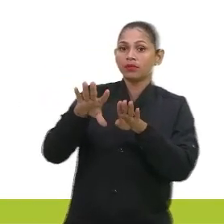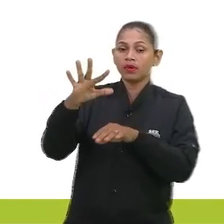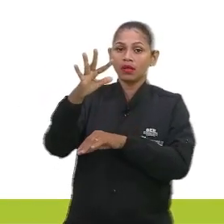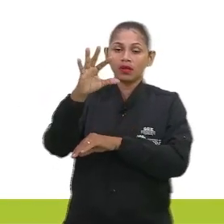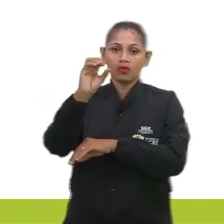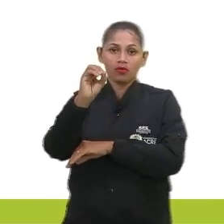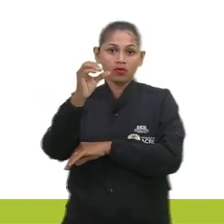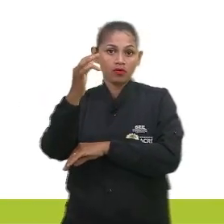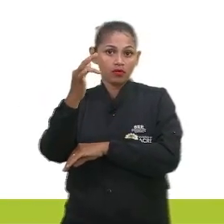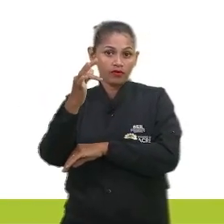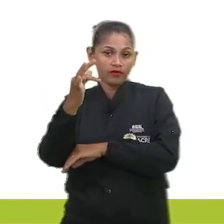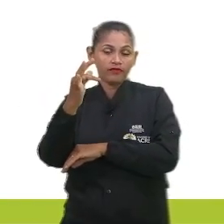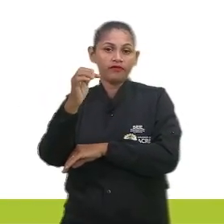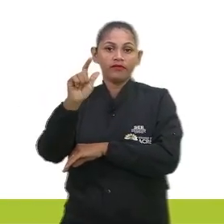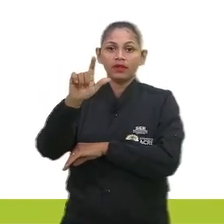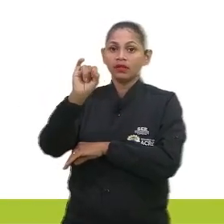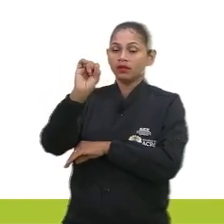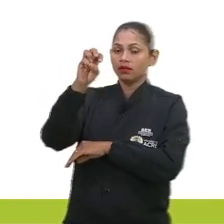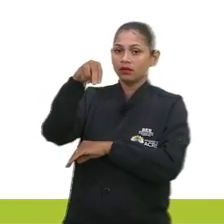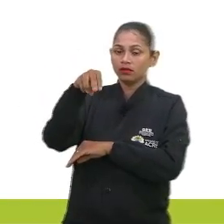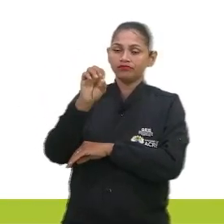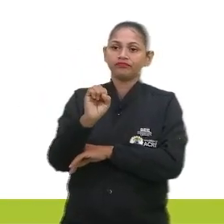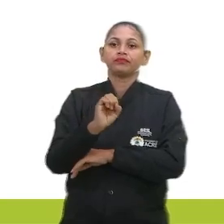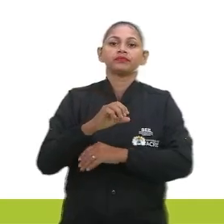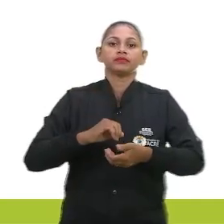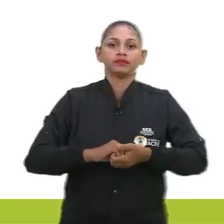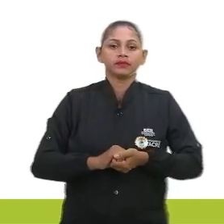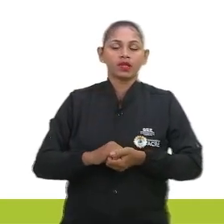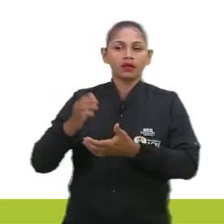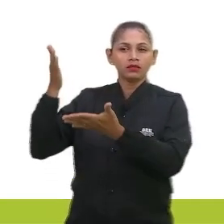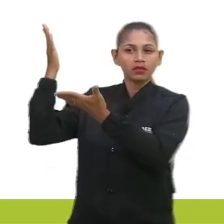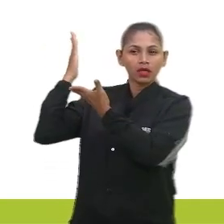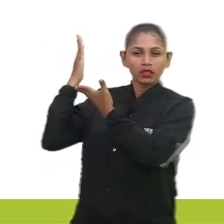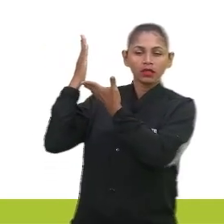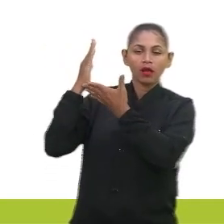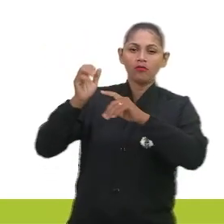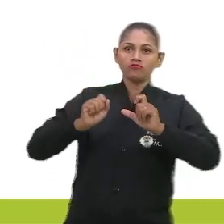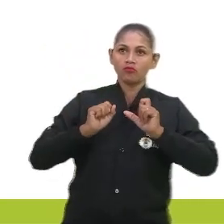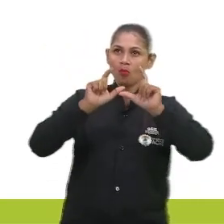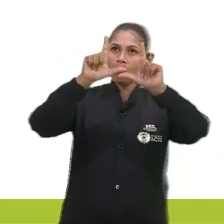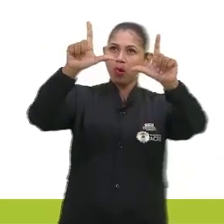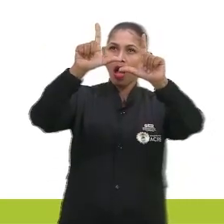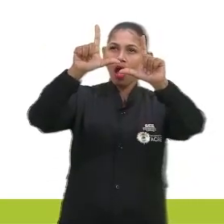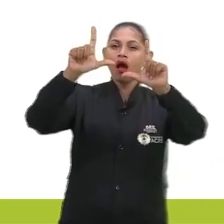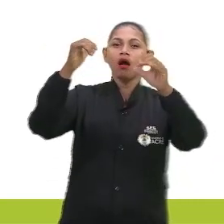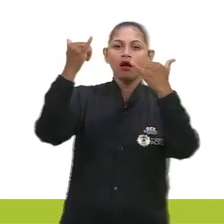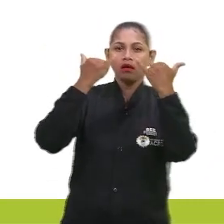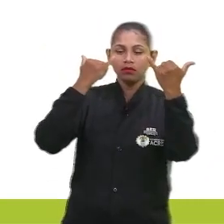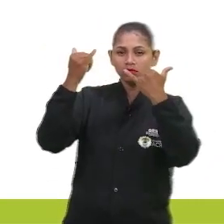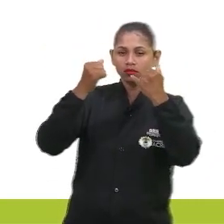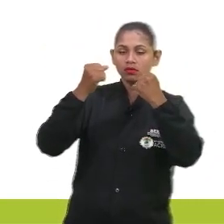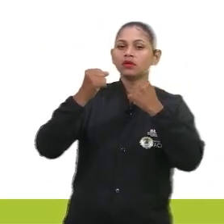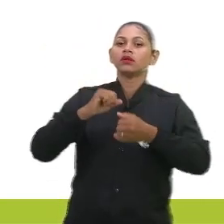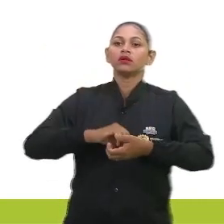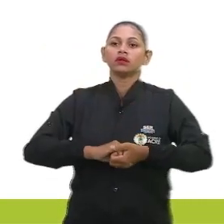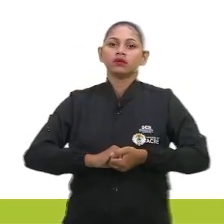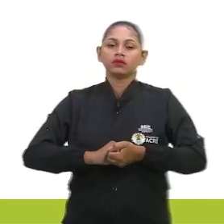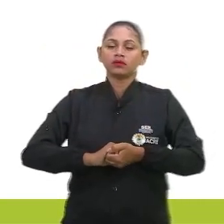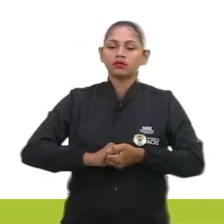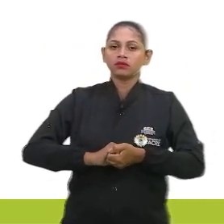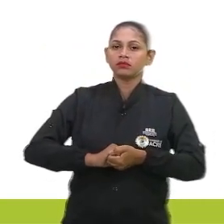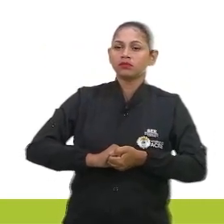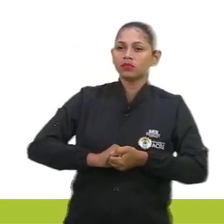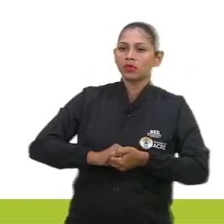a impressa, São elas os banners, as propagandas de cinema. Sabe quando você